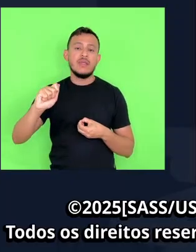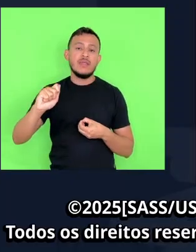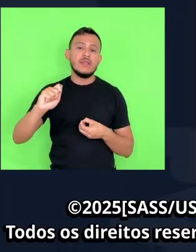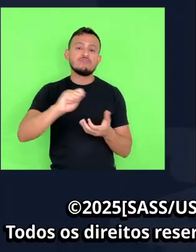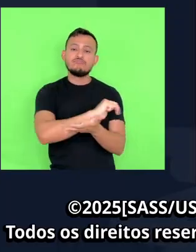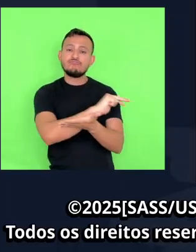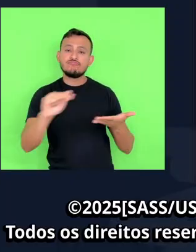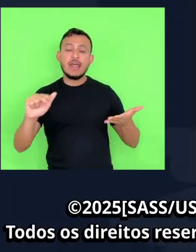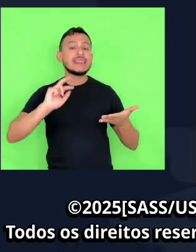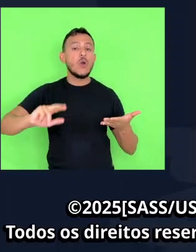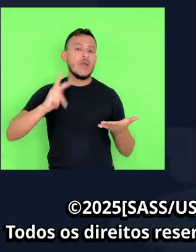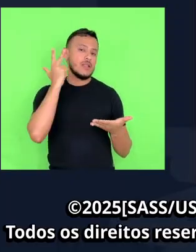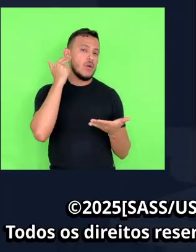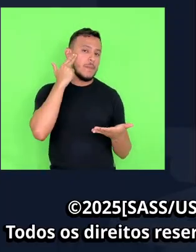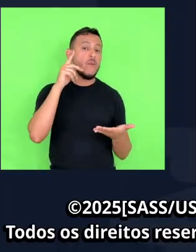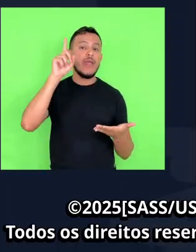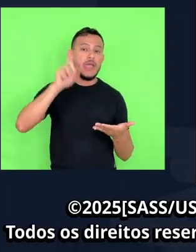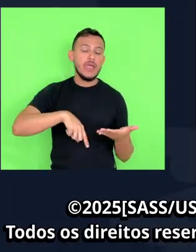multinucleadas, que não seria o normal, que